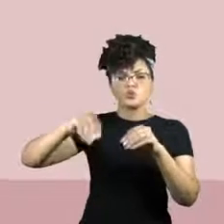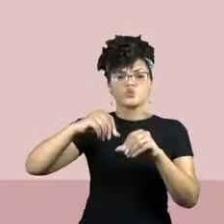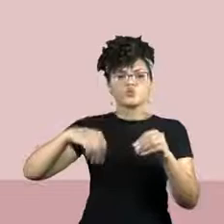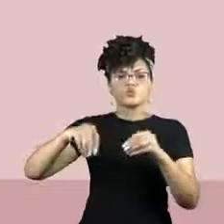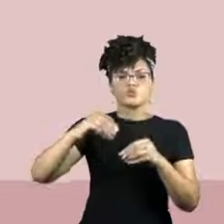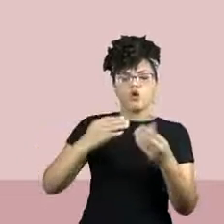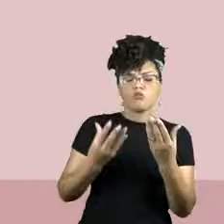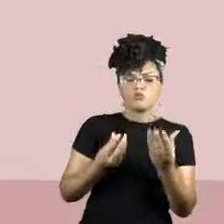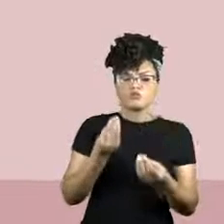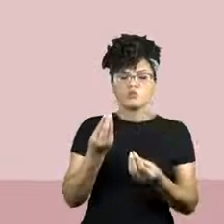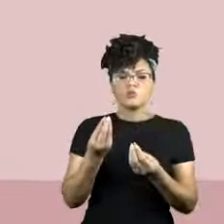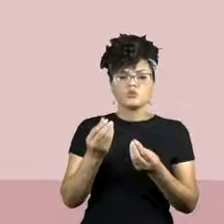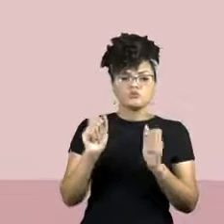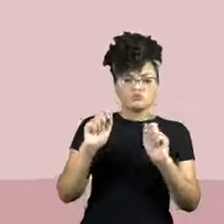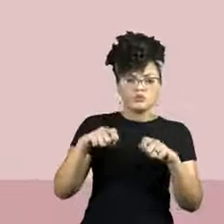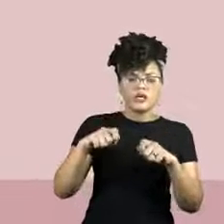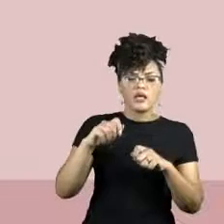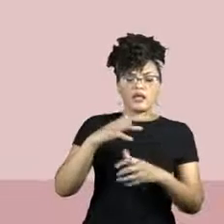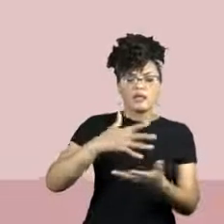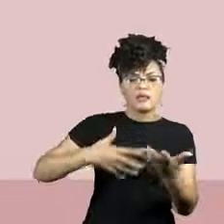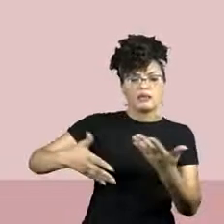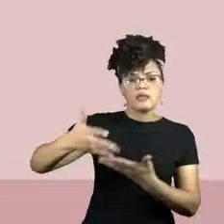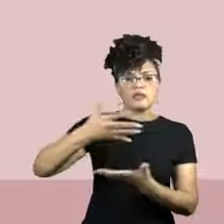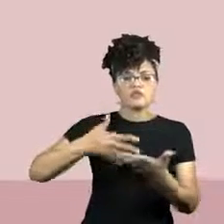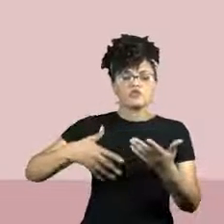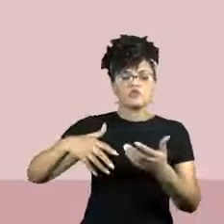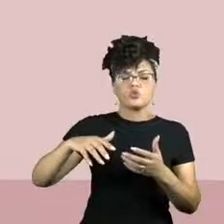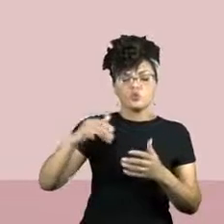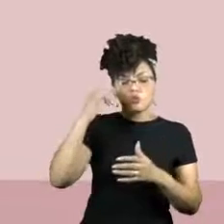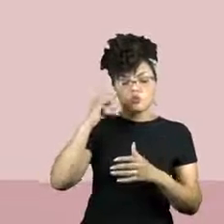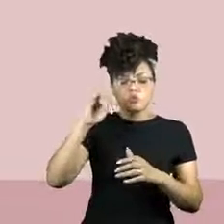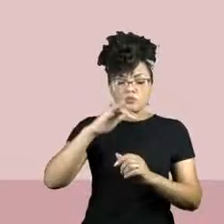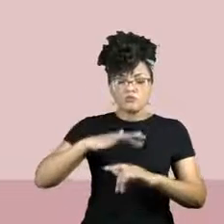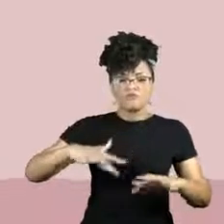estado total e tensões no estado efetivo. Tá?